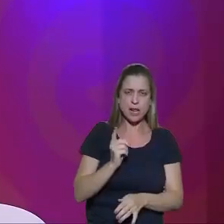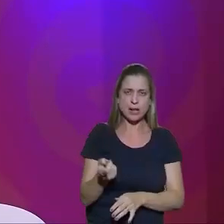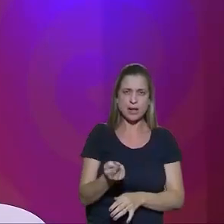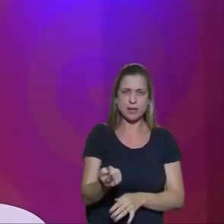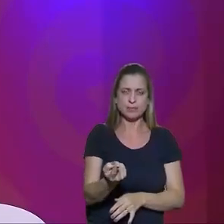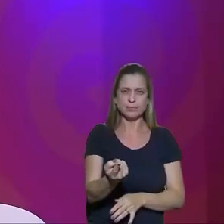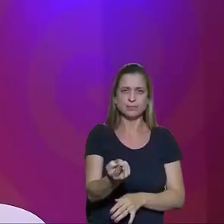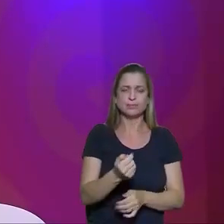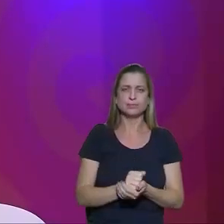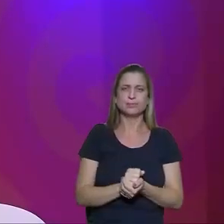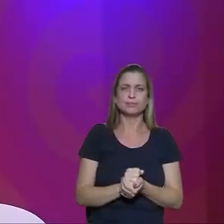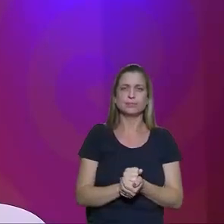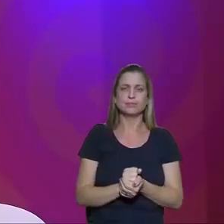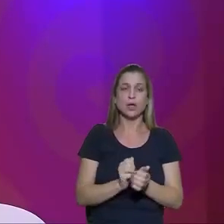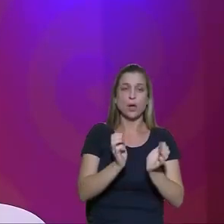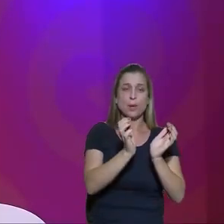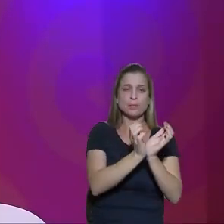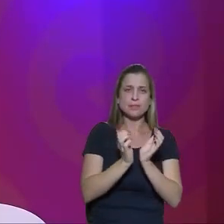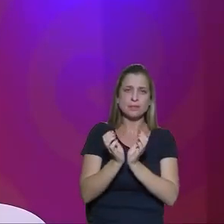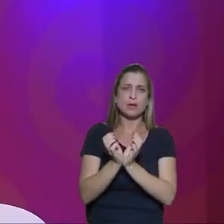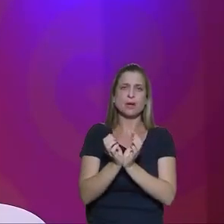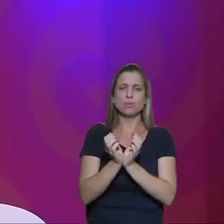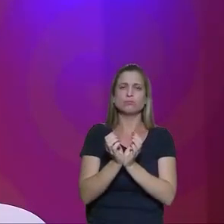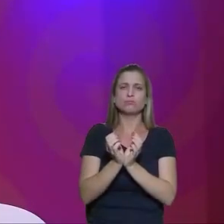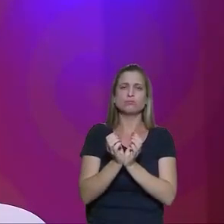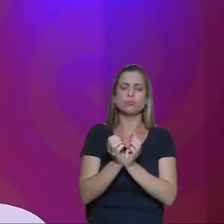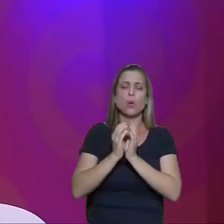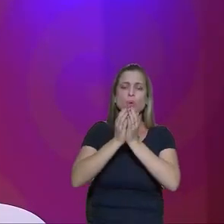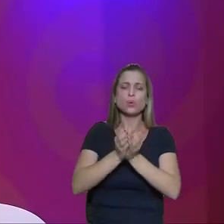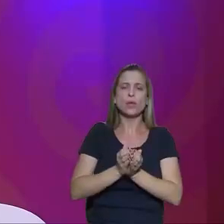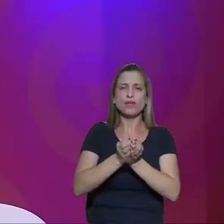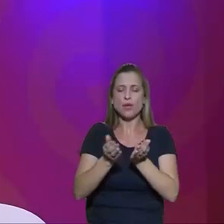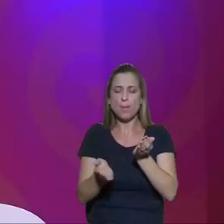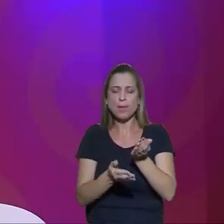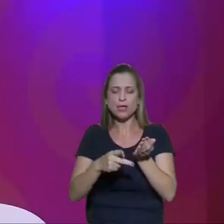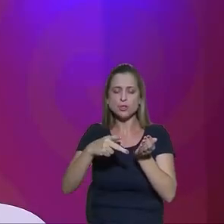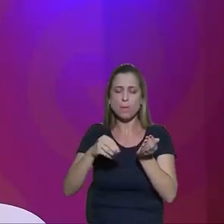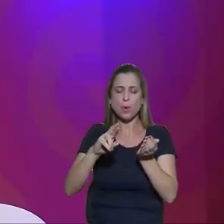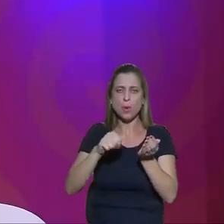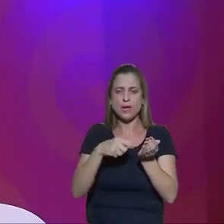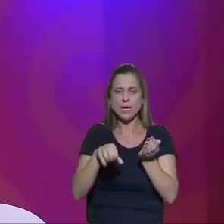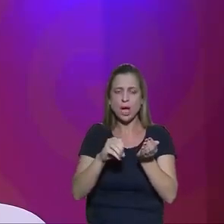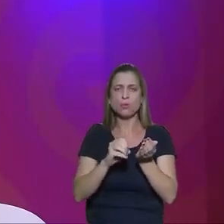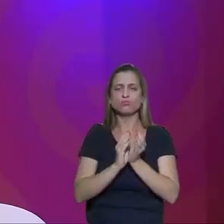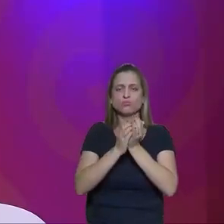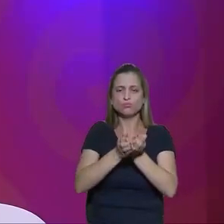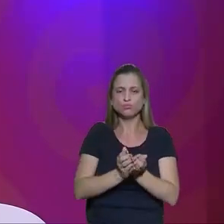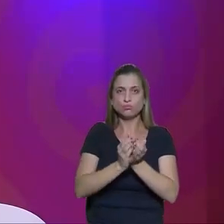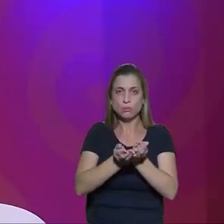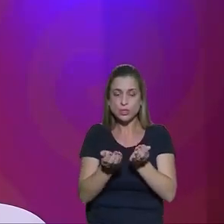da ambição colonizadora que refute a lógica do porão desses navios, do que nele se estoca e se